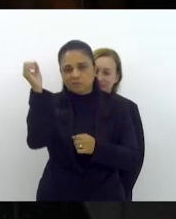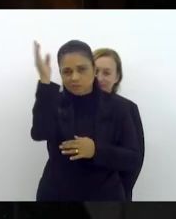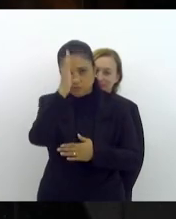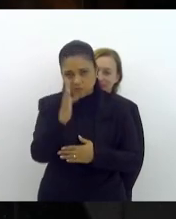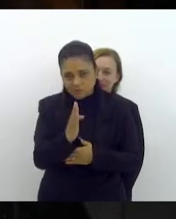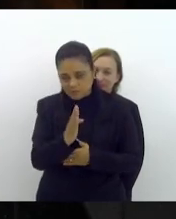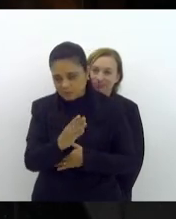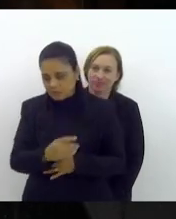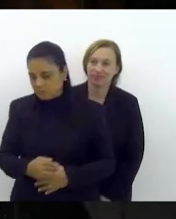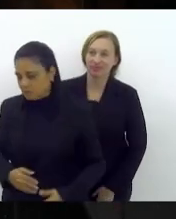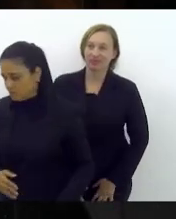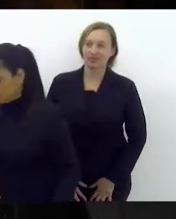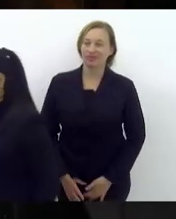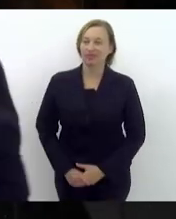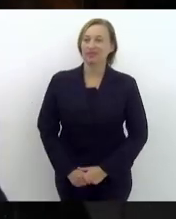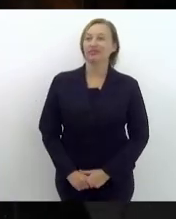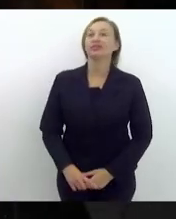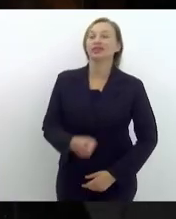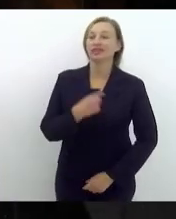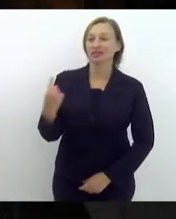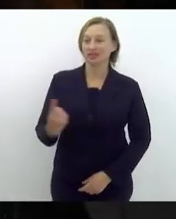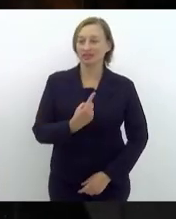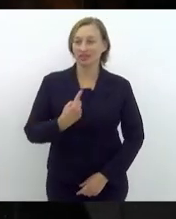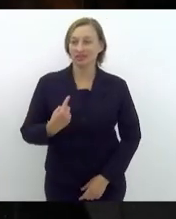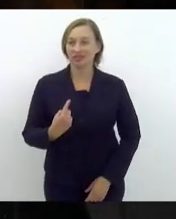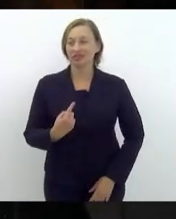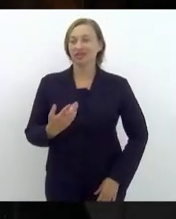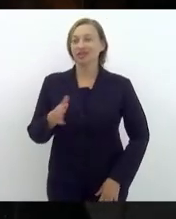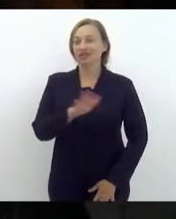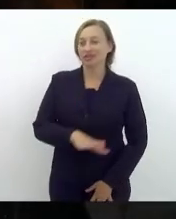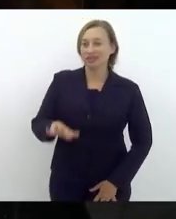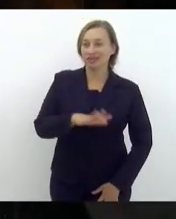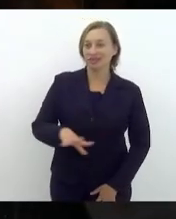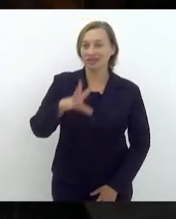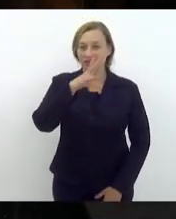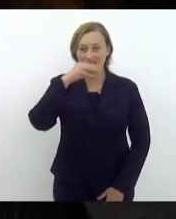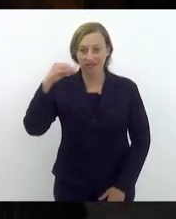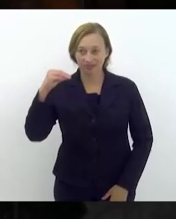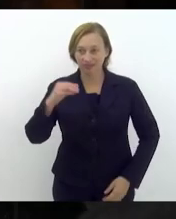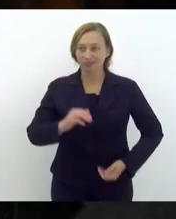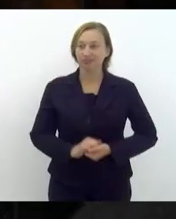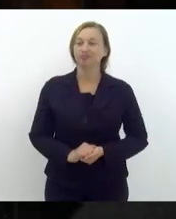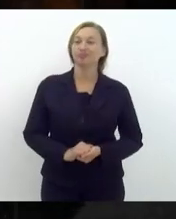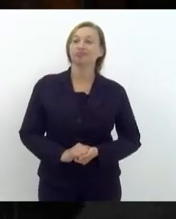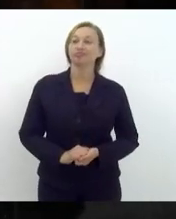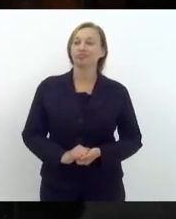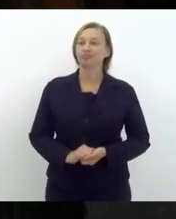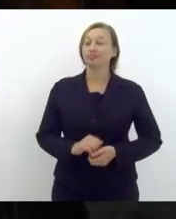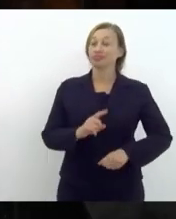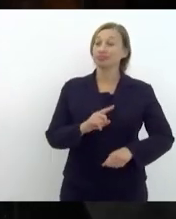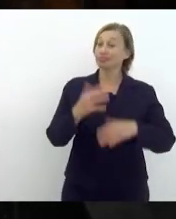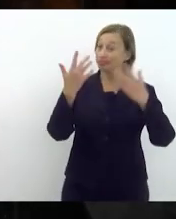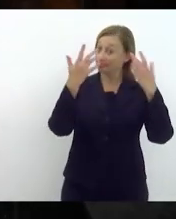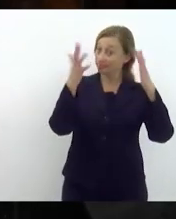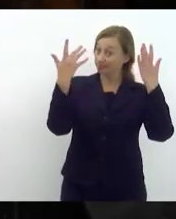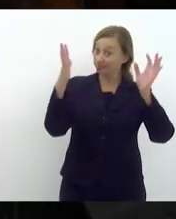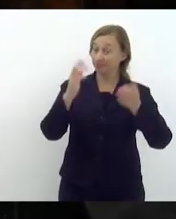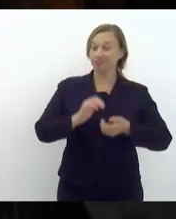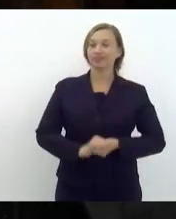país com os nossos com as nossas crianças e adolescentes em tempo parabenizar